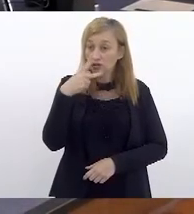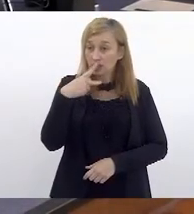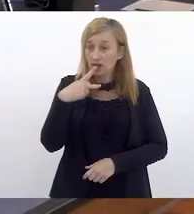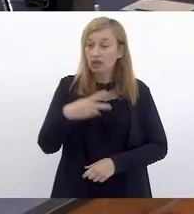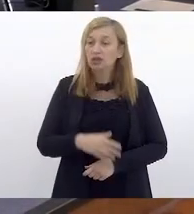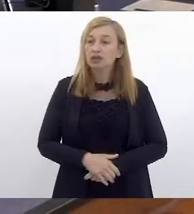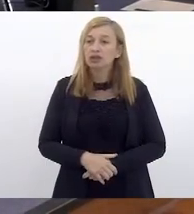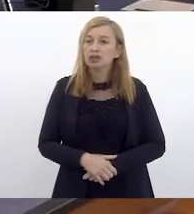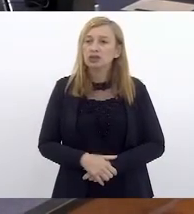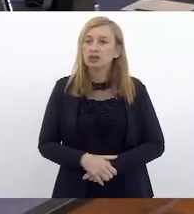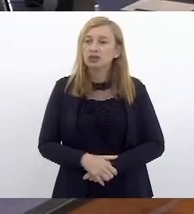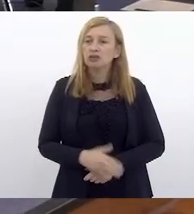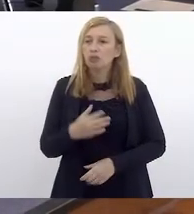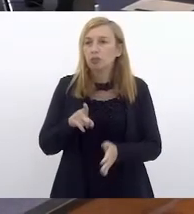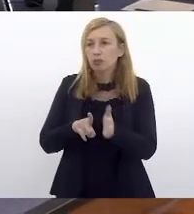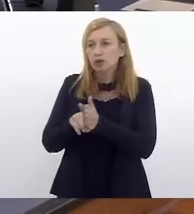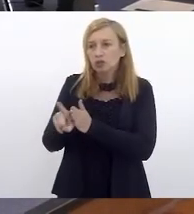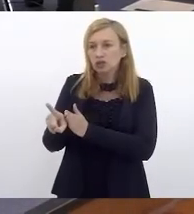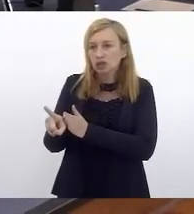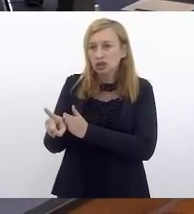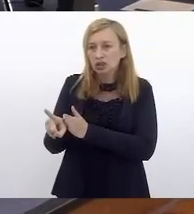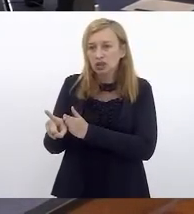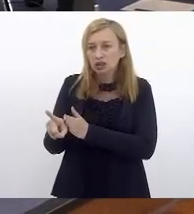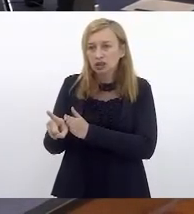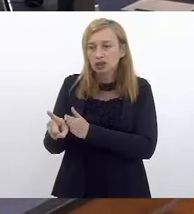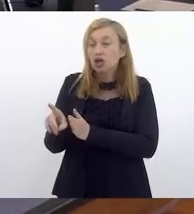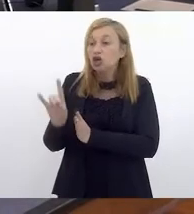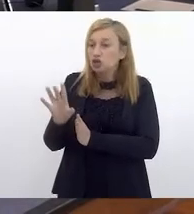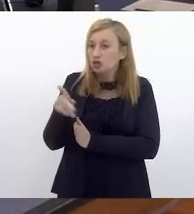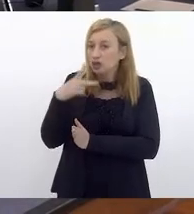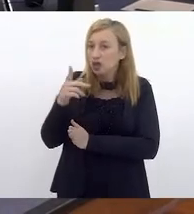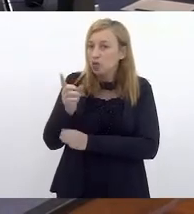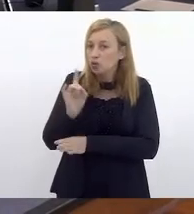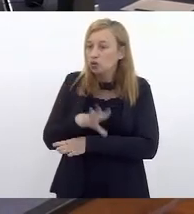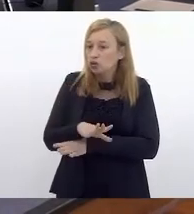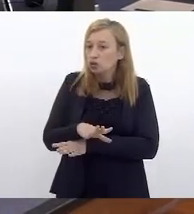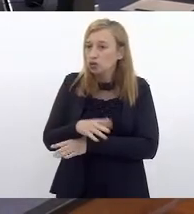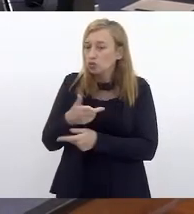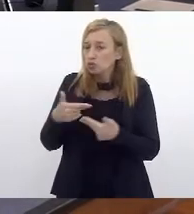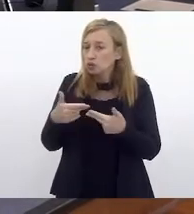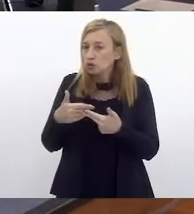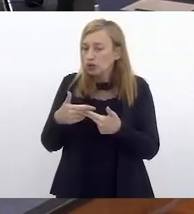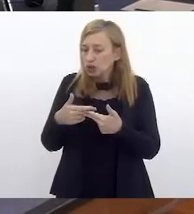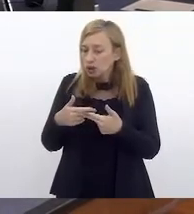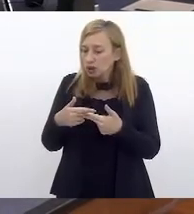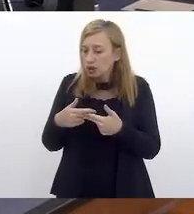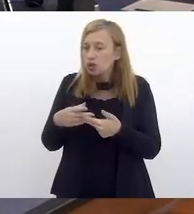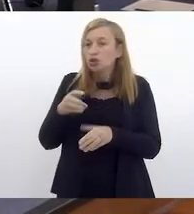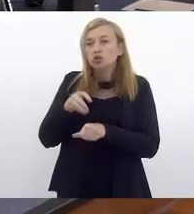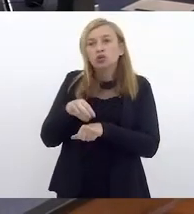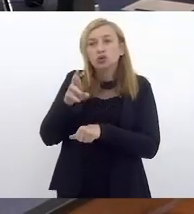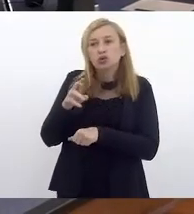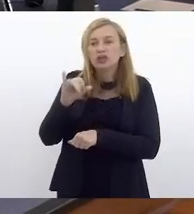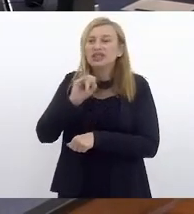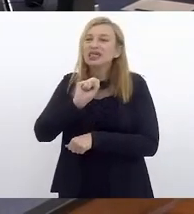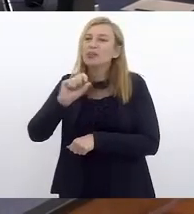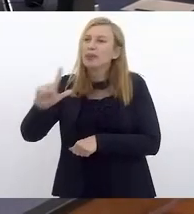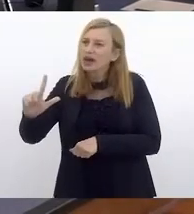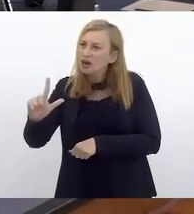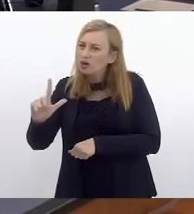falaram. Vou perguntar, e ali, só dizer mais uma coisa. O doutora Isabel